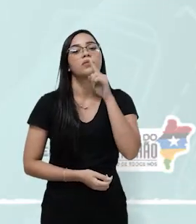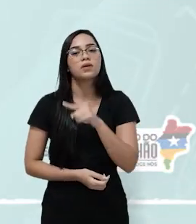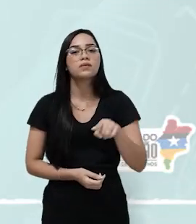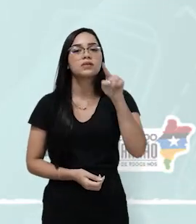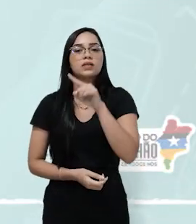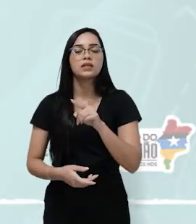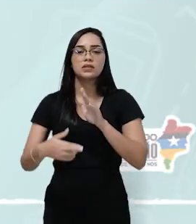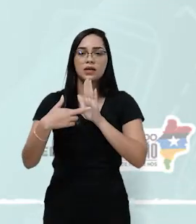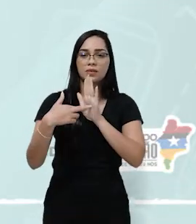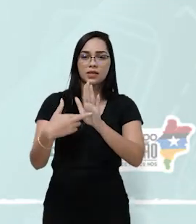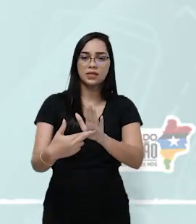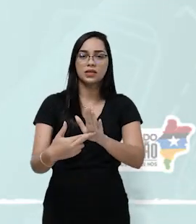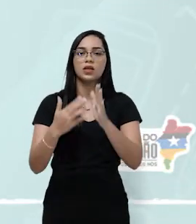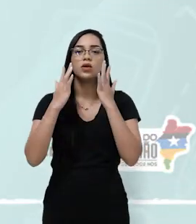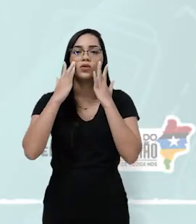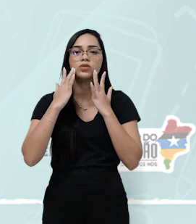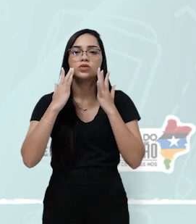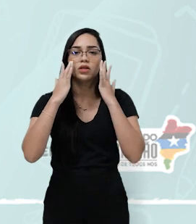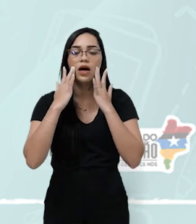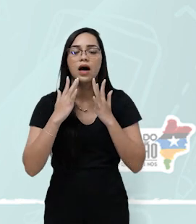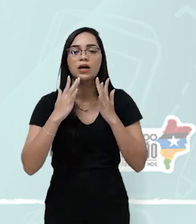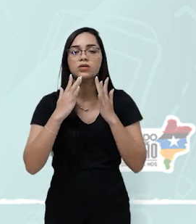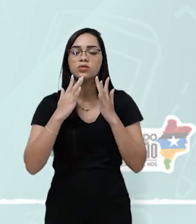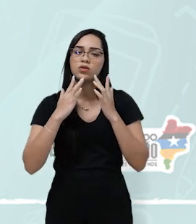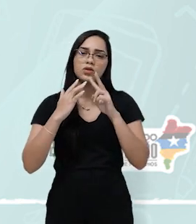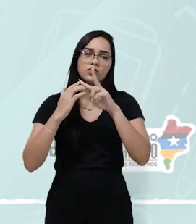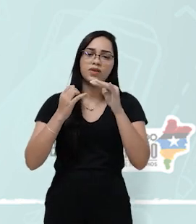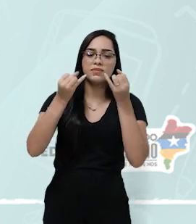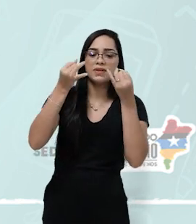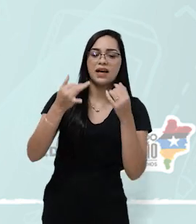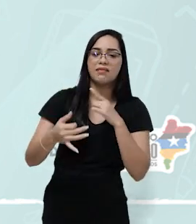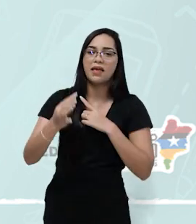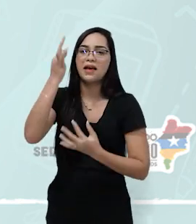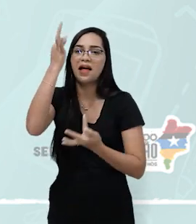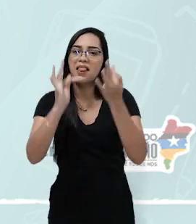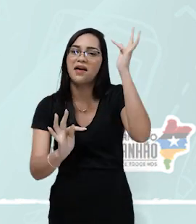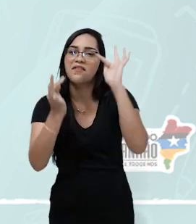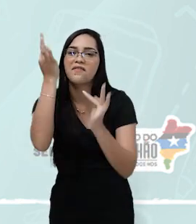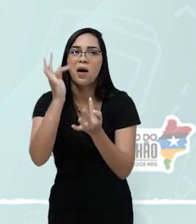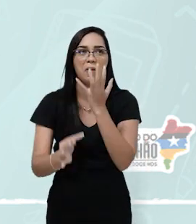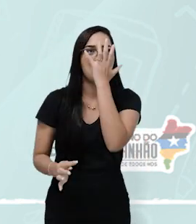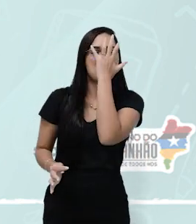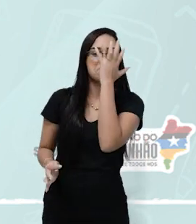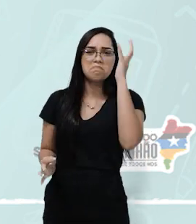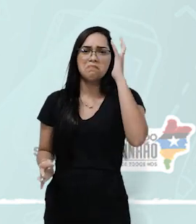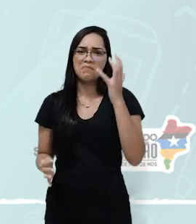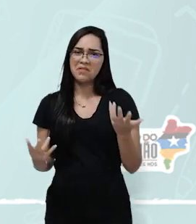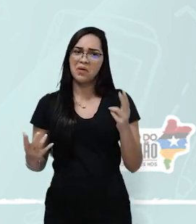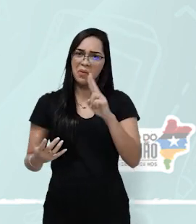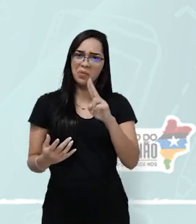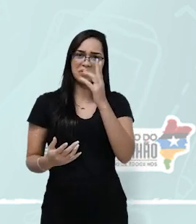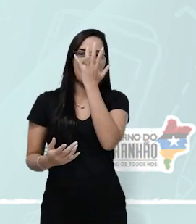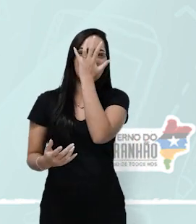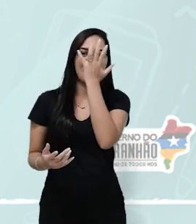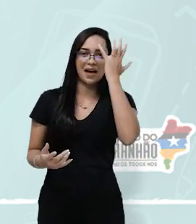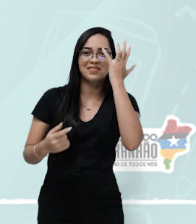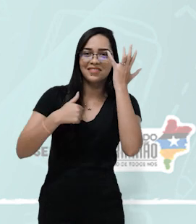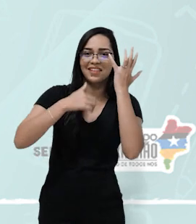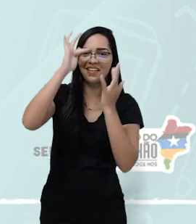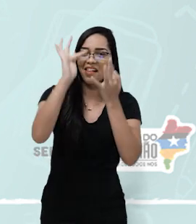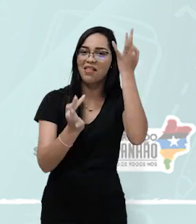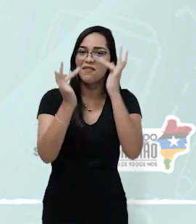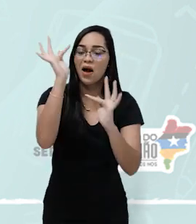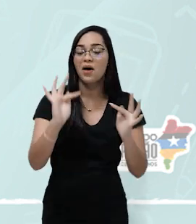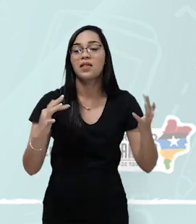aqui representa o teatro, não venham dizer que representa carnaval, porque é máscara, tá? Muita gente até usa máscara no